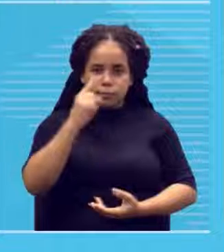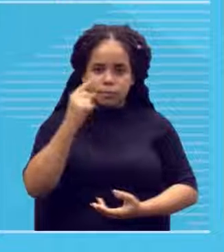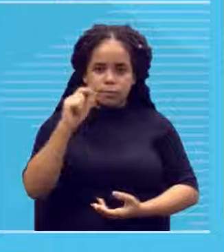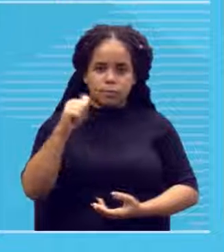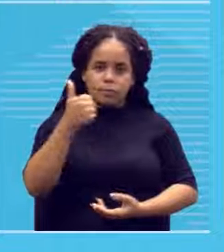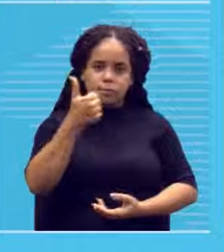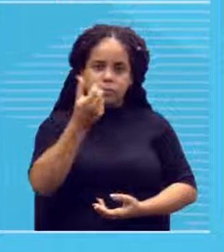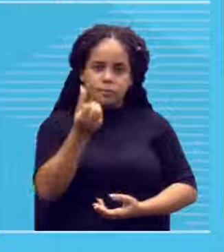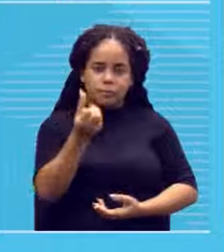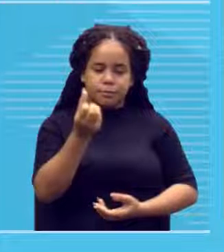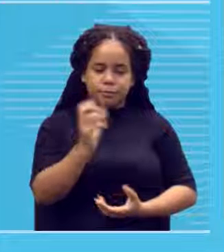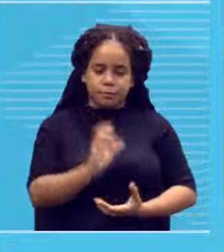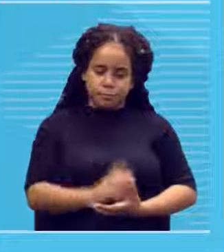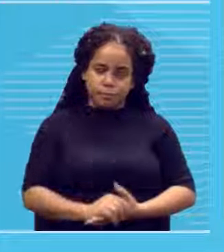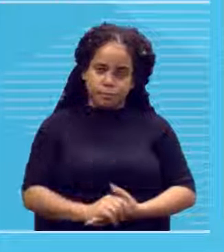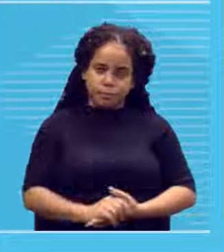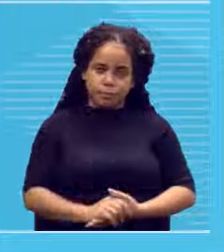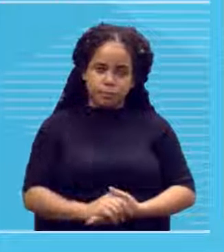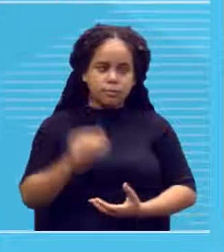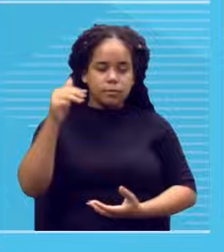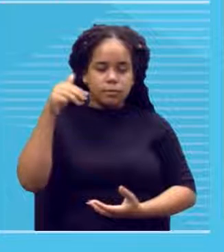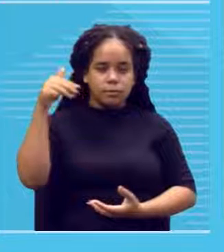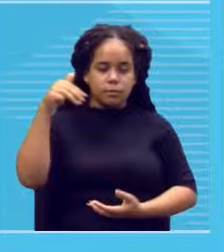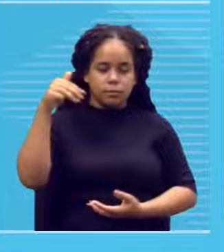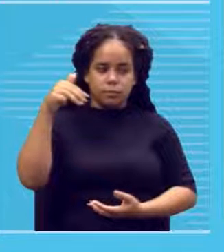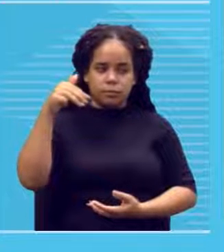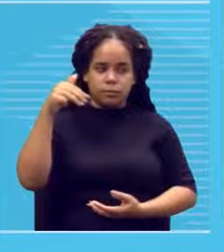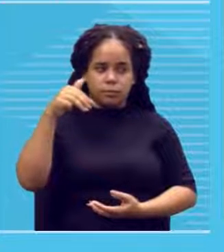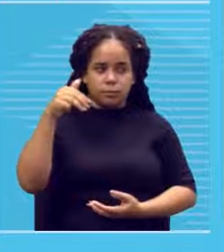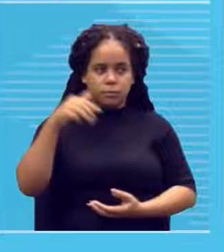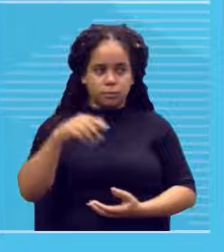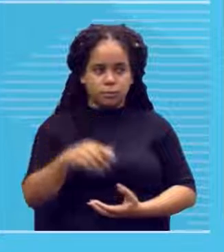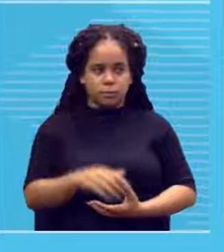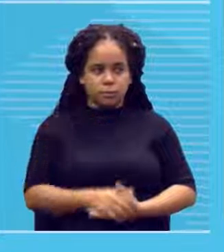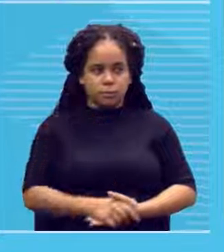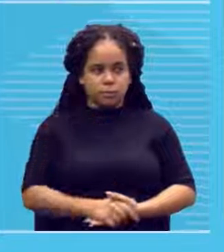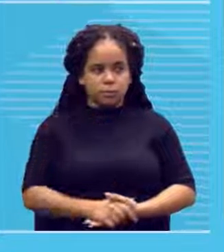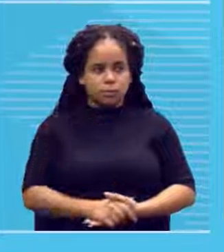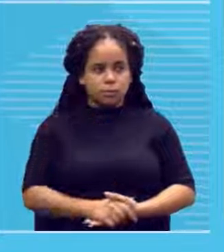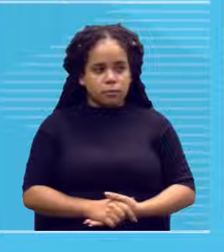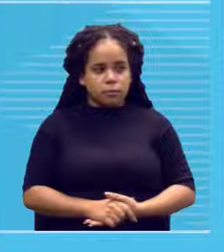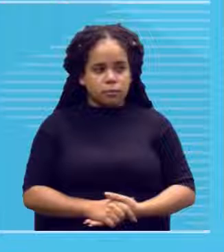1,6 metros Olha aí jovens